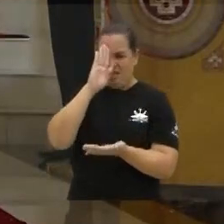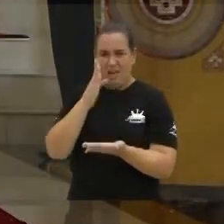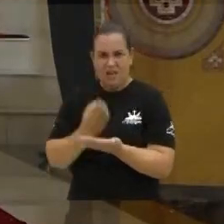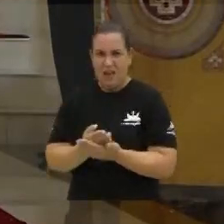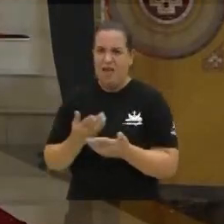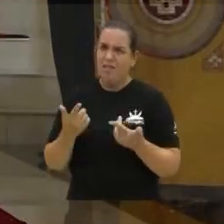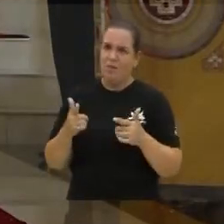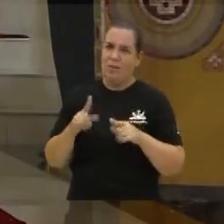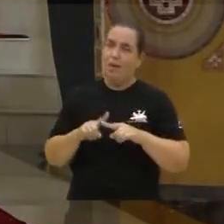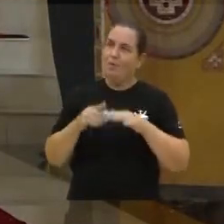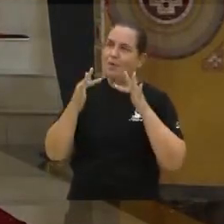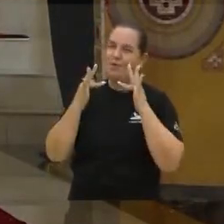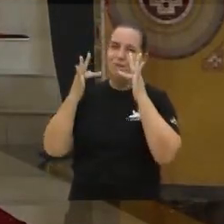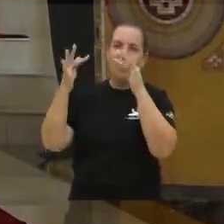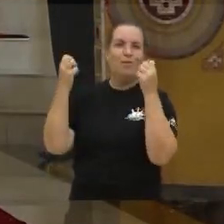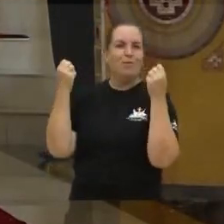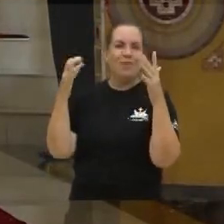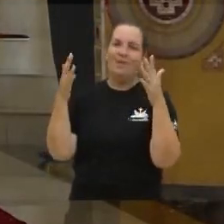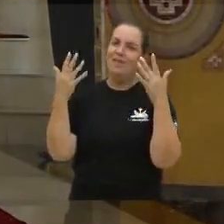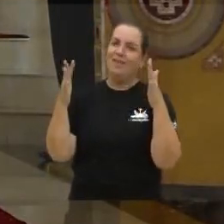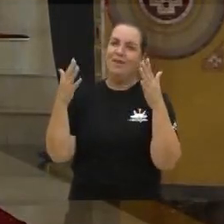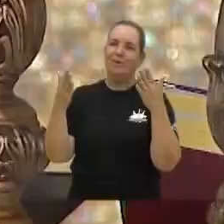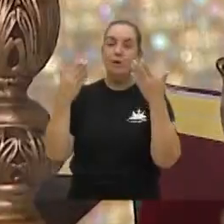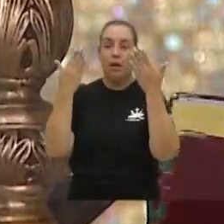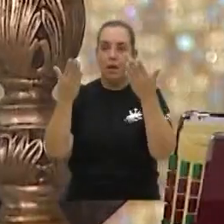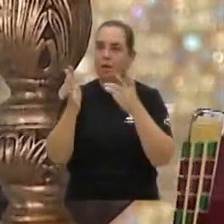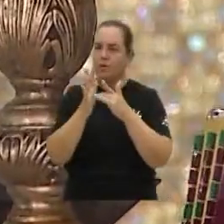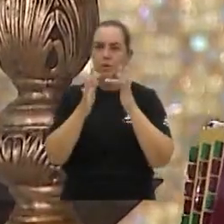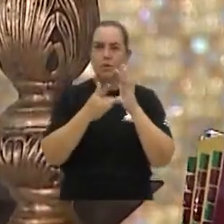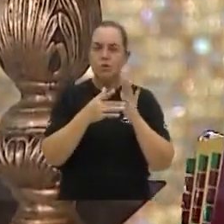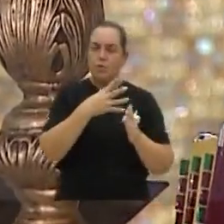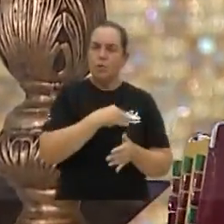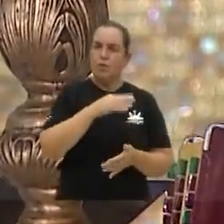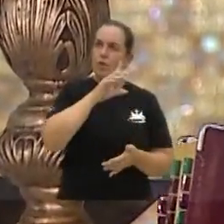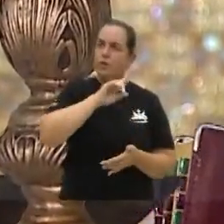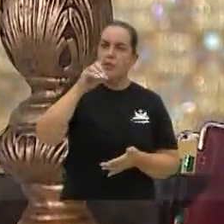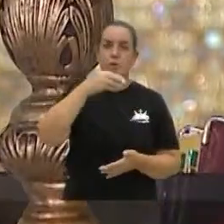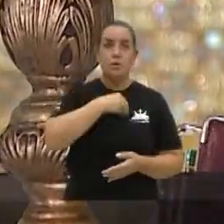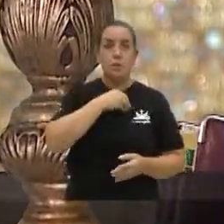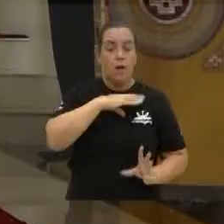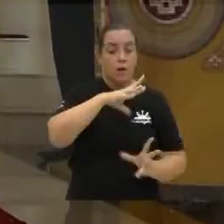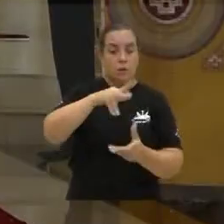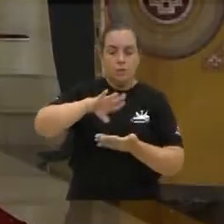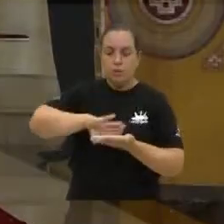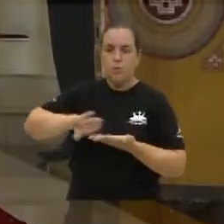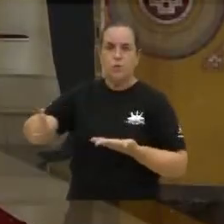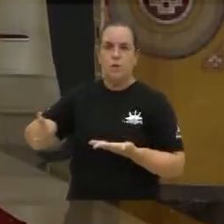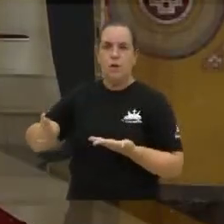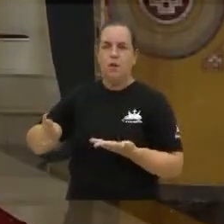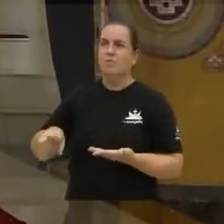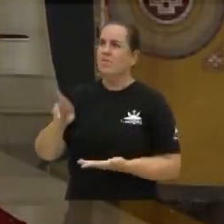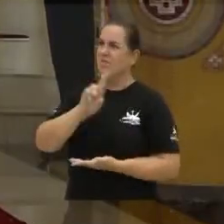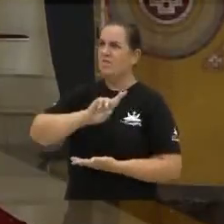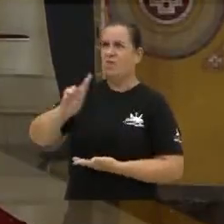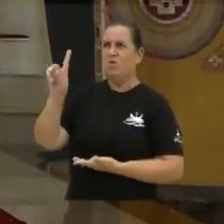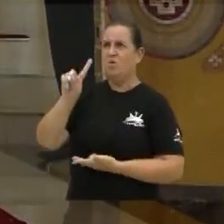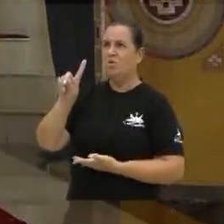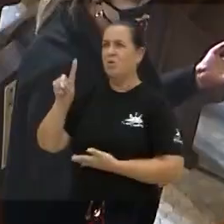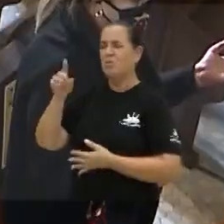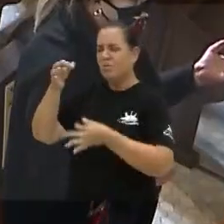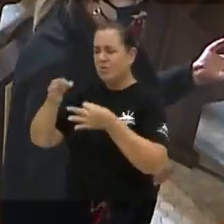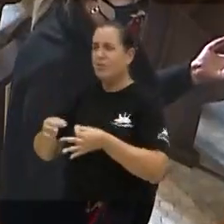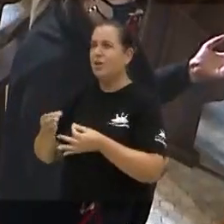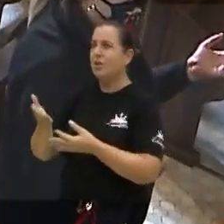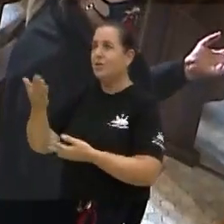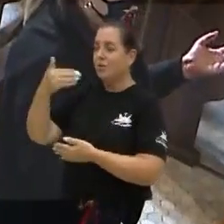fiel. Aleluia. Eis o Cordeiro de Deus que tira o pecado do mundo. Senhor, eu não sou digna de